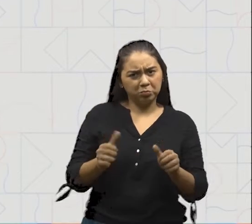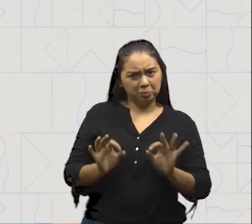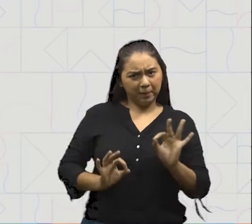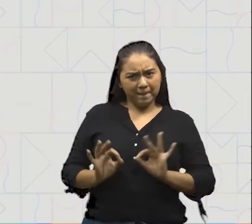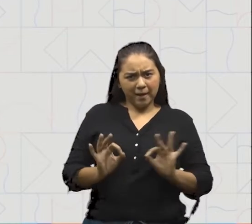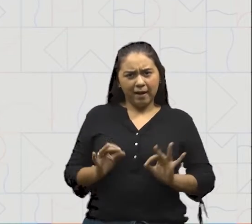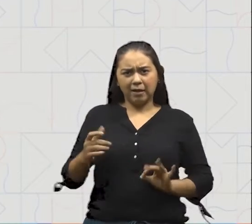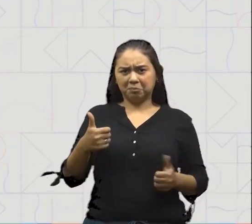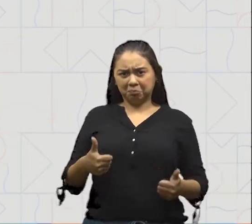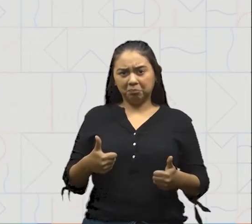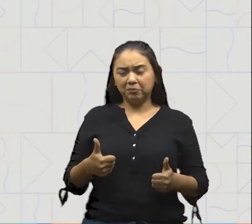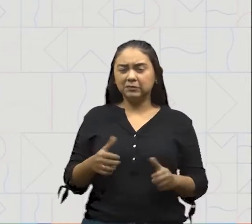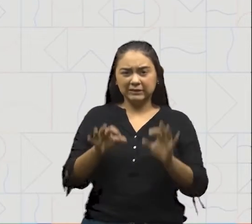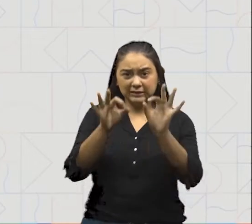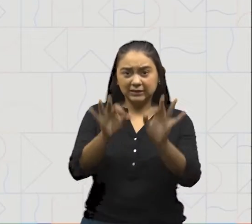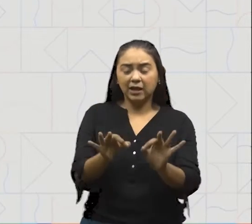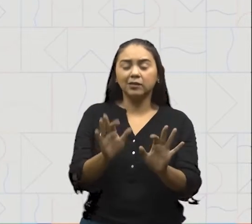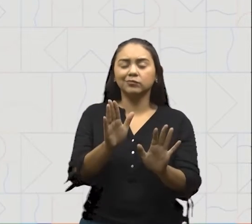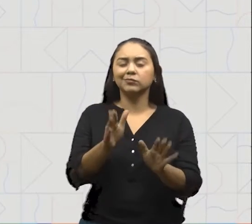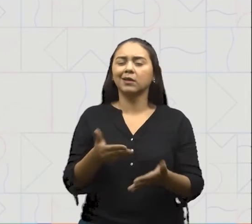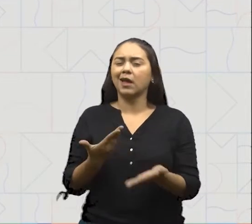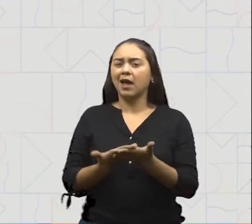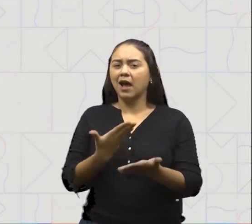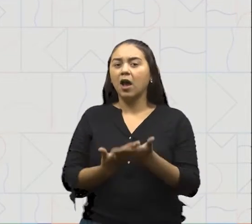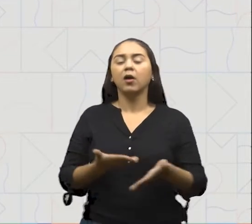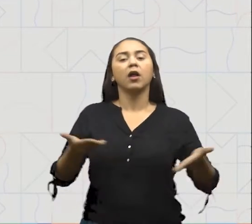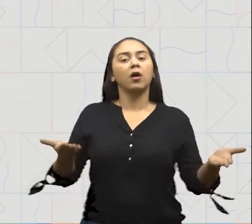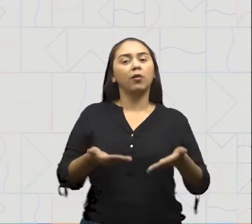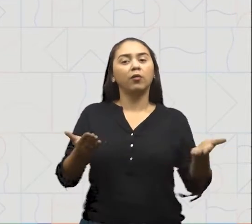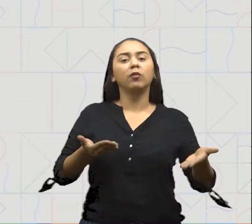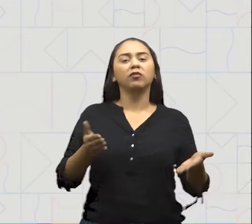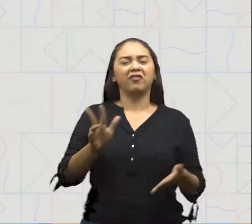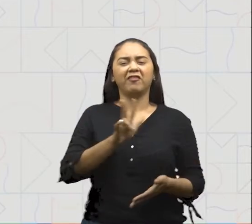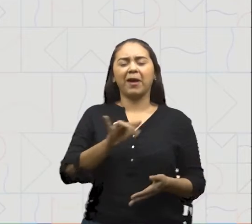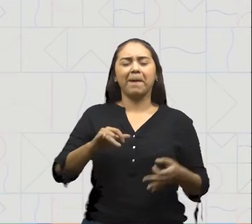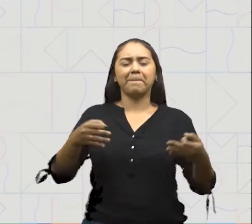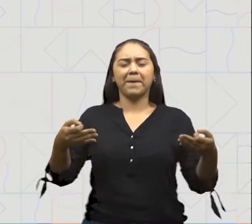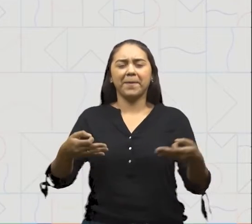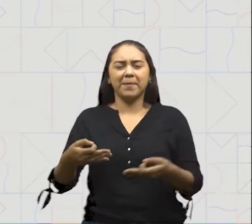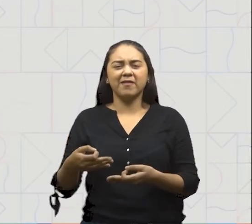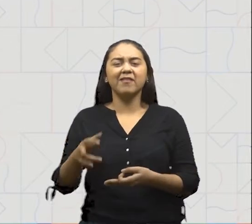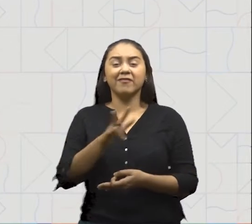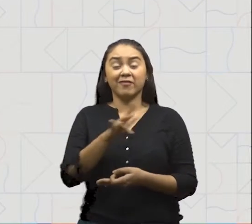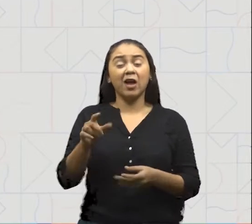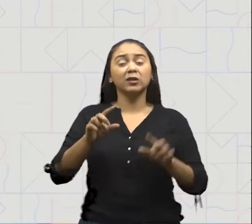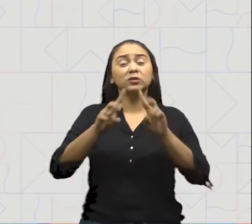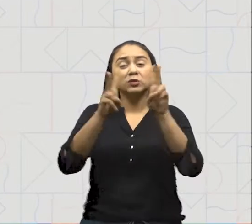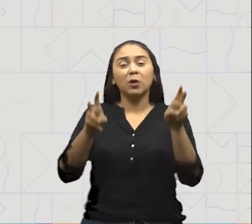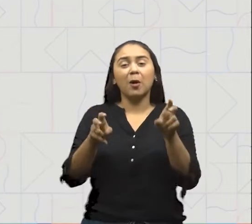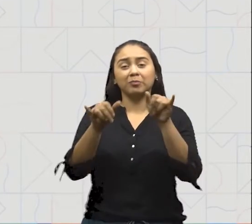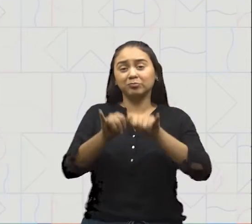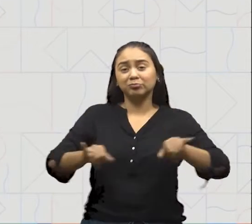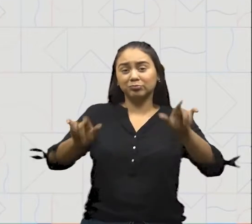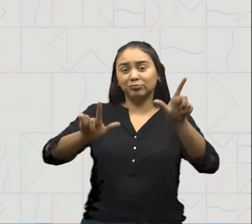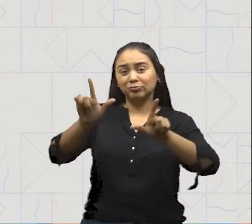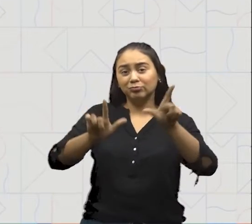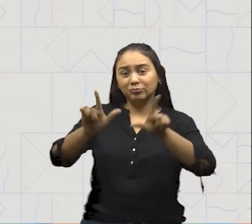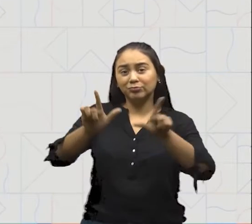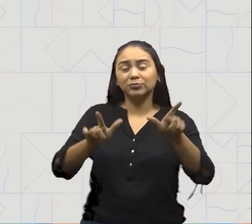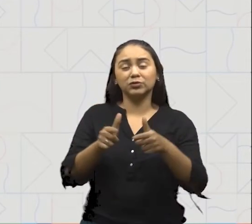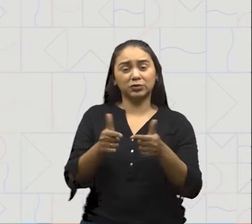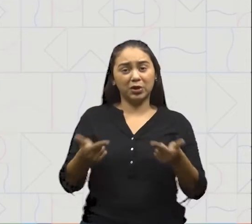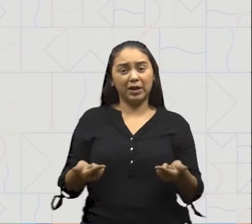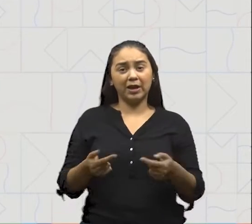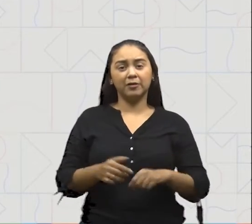Tem certeza? Olha que a aula de hoje será mais que um show, será um telejornal. Existem